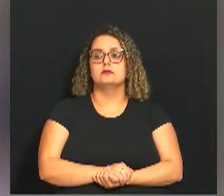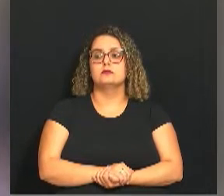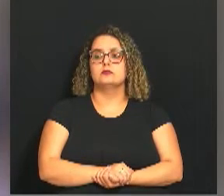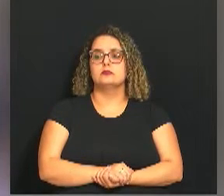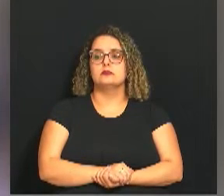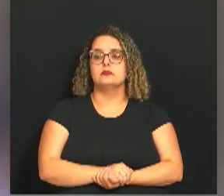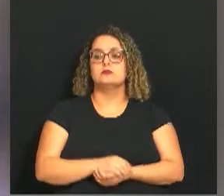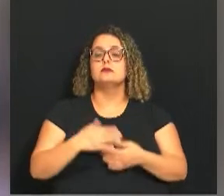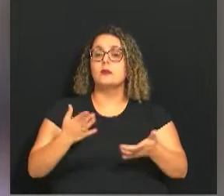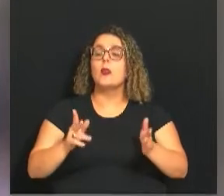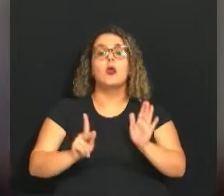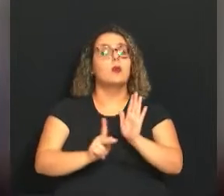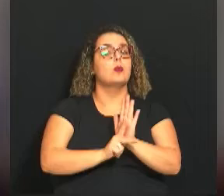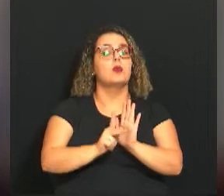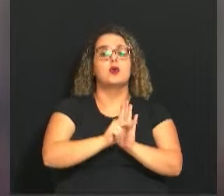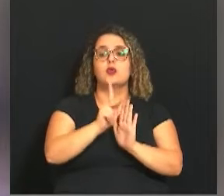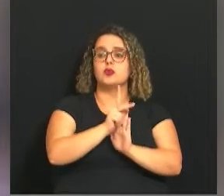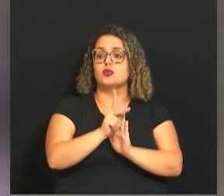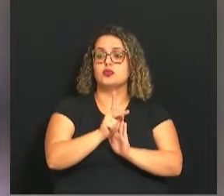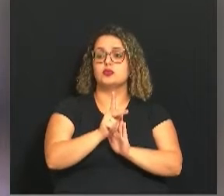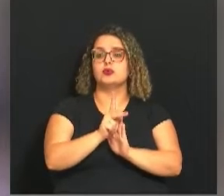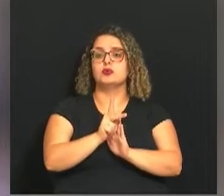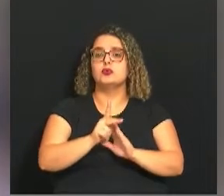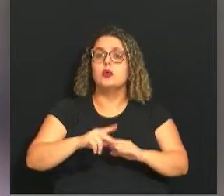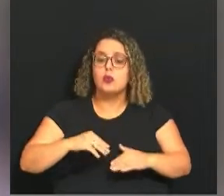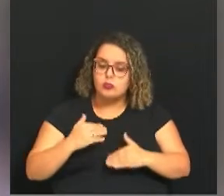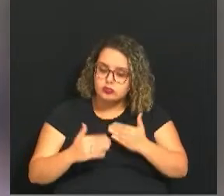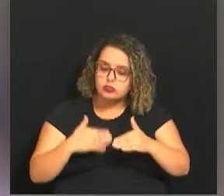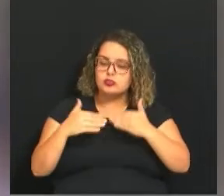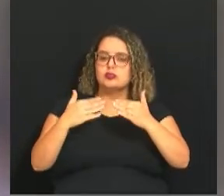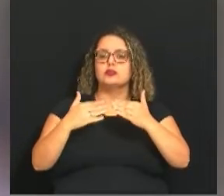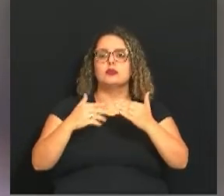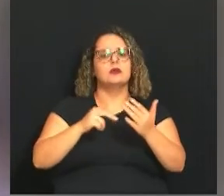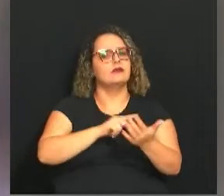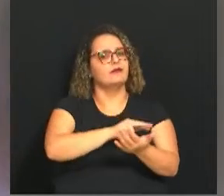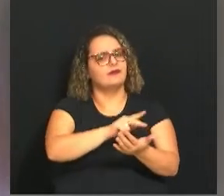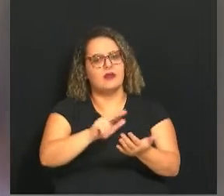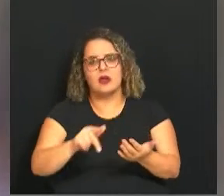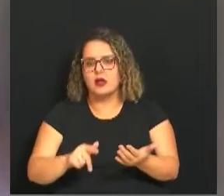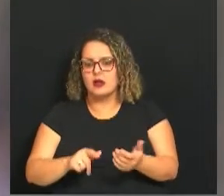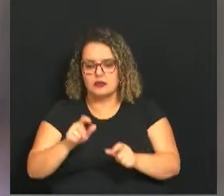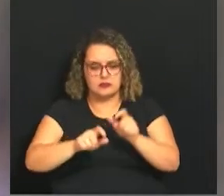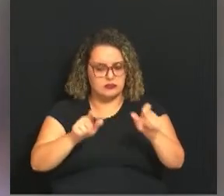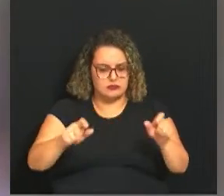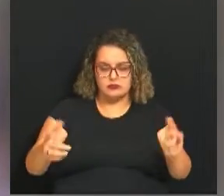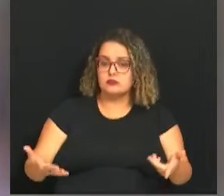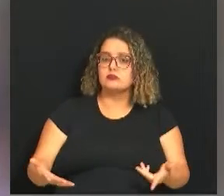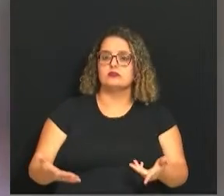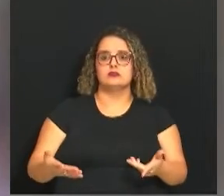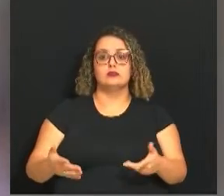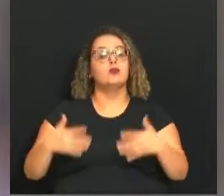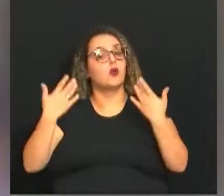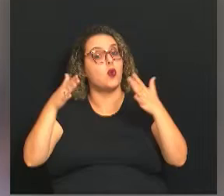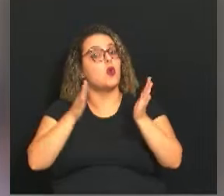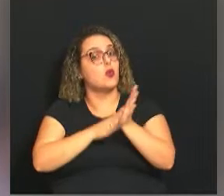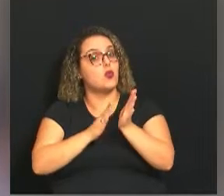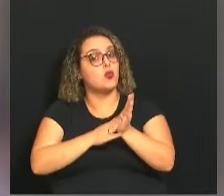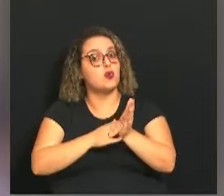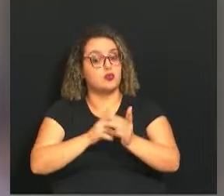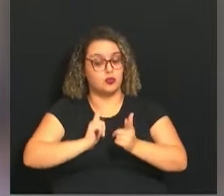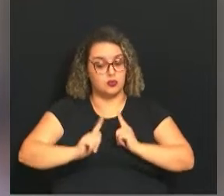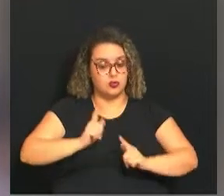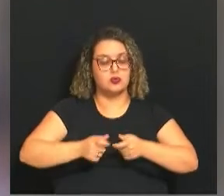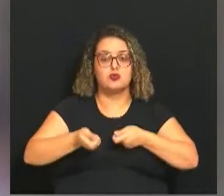E é um projeto que está sendo construído em várias mãos, né? Um projeto que foi elogiado pela Secretaria de Gestão e Controle,